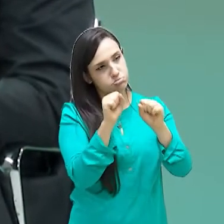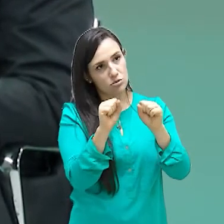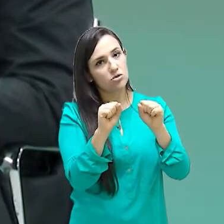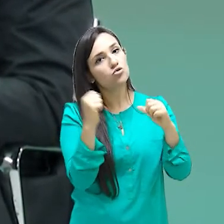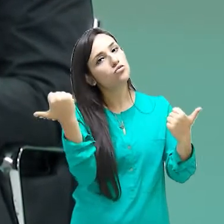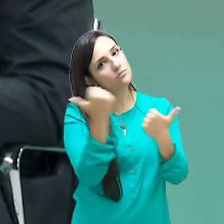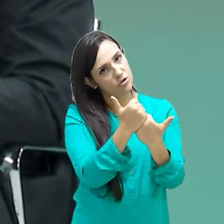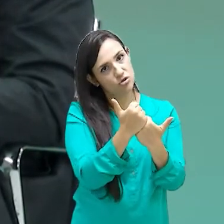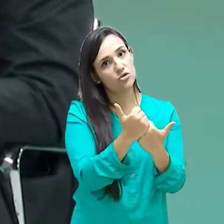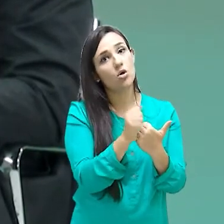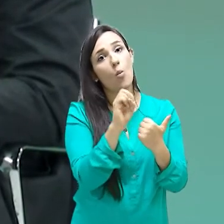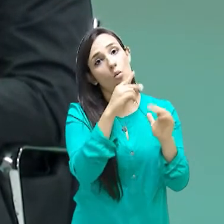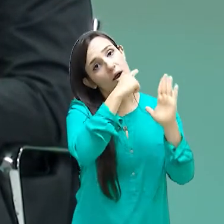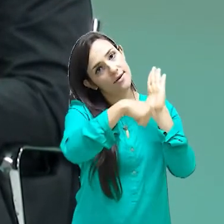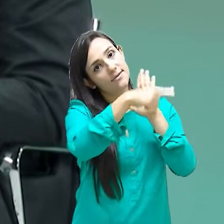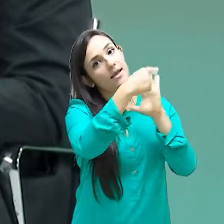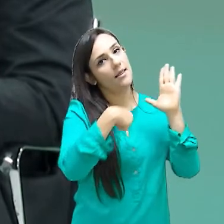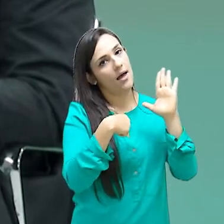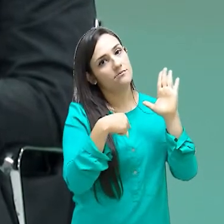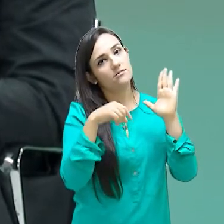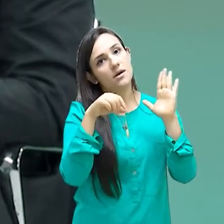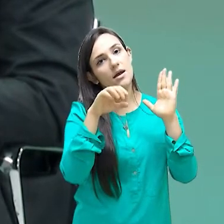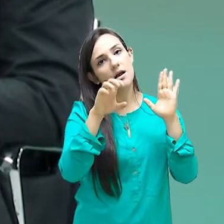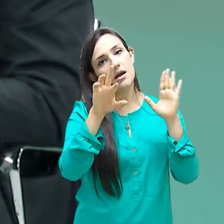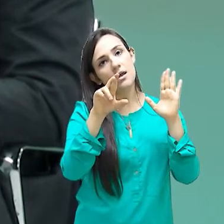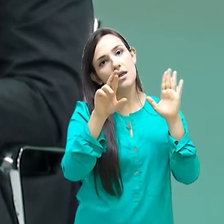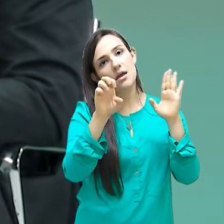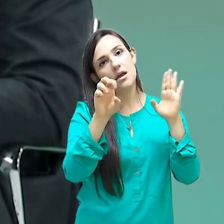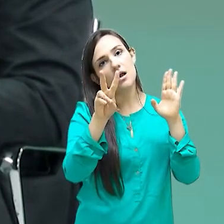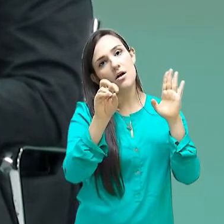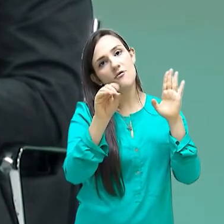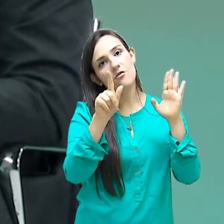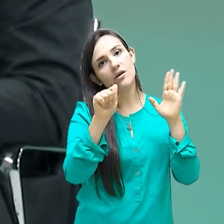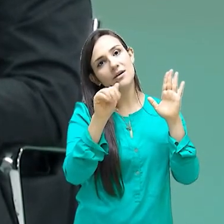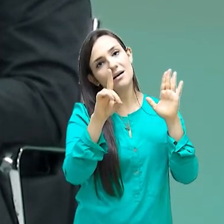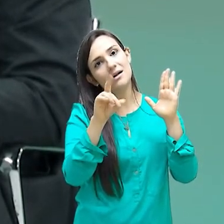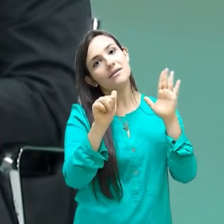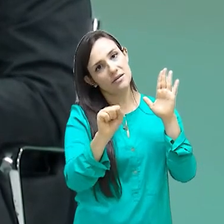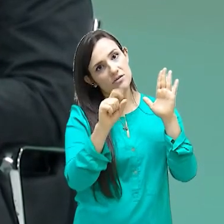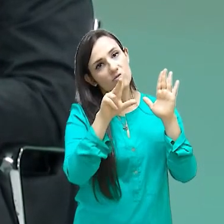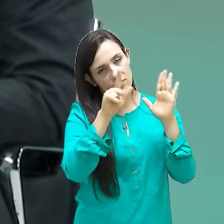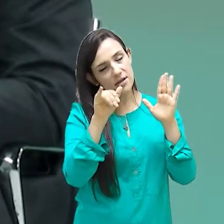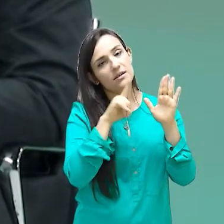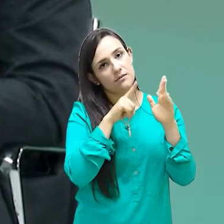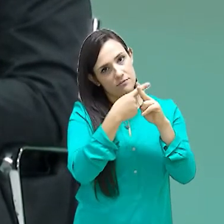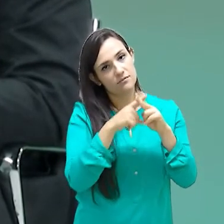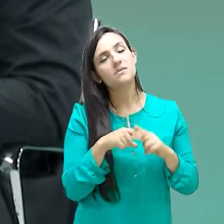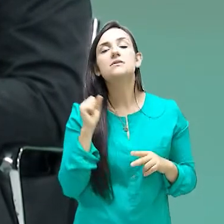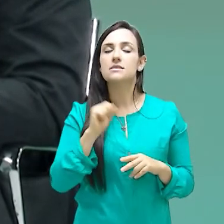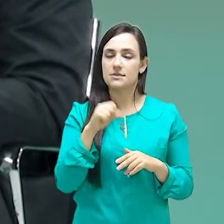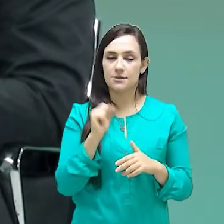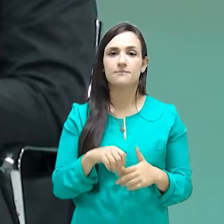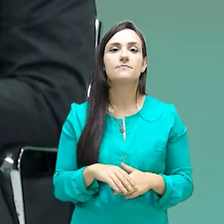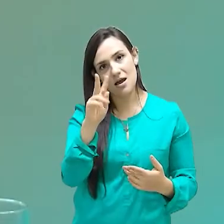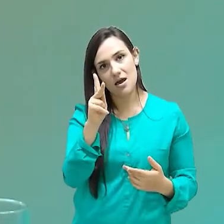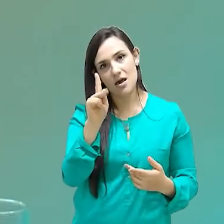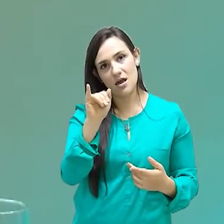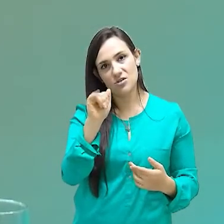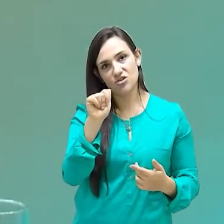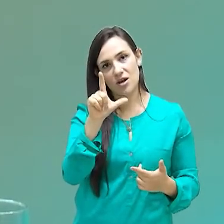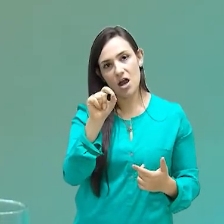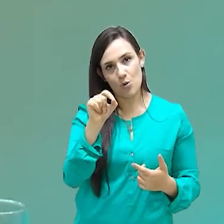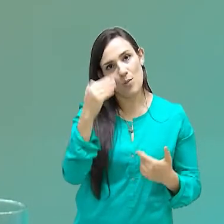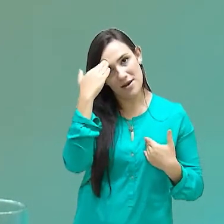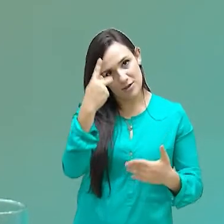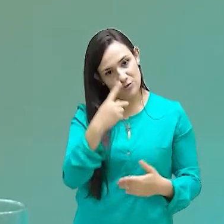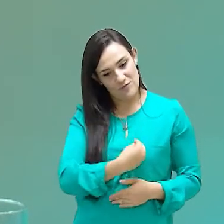antigas que foram modificadas ou revogadas, né? Então, com certeza, esse trabalho irá ser realizado. Tiago, a gente